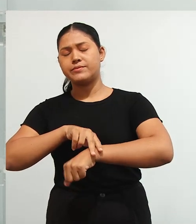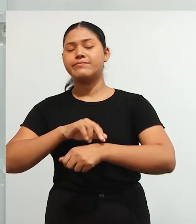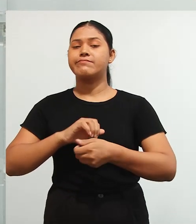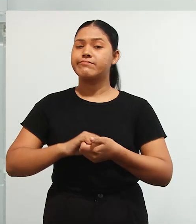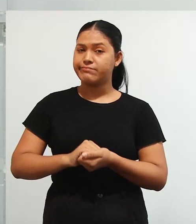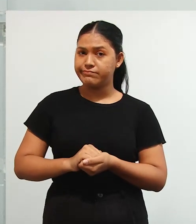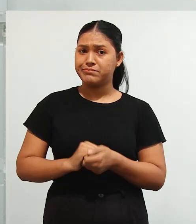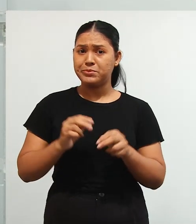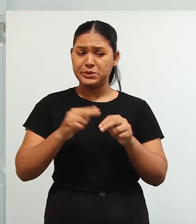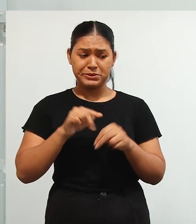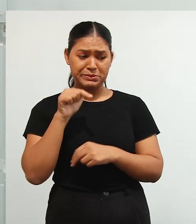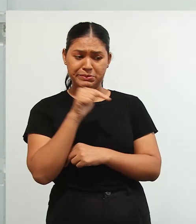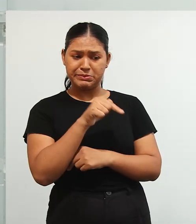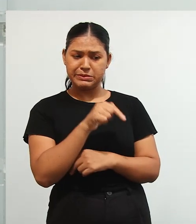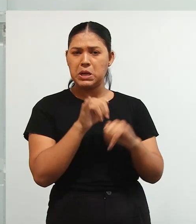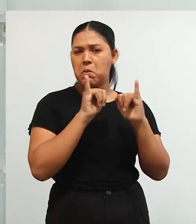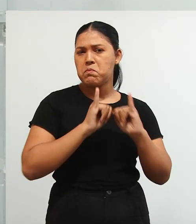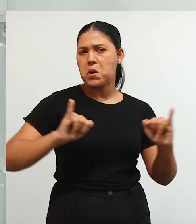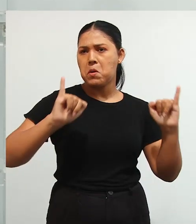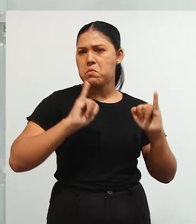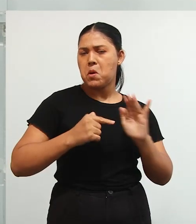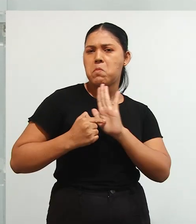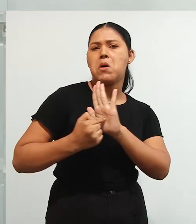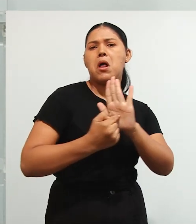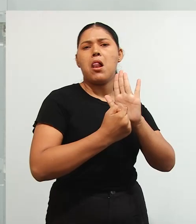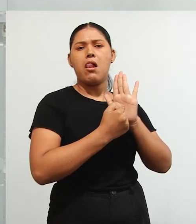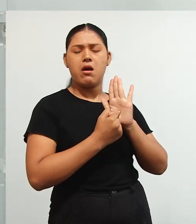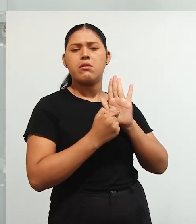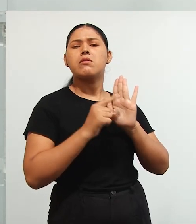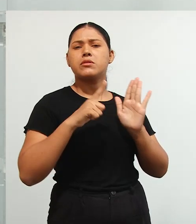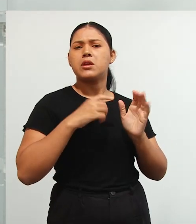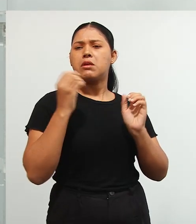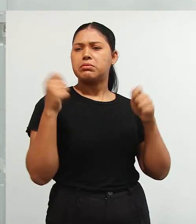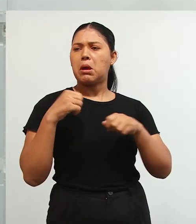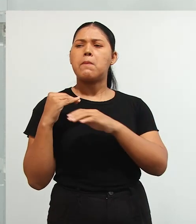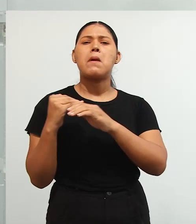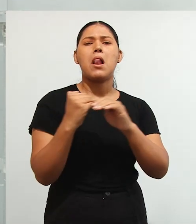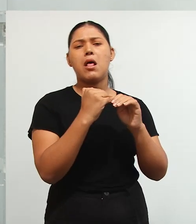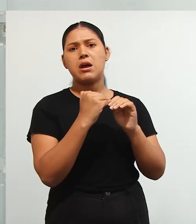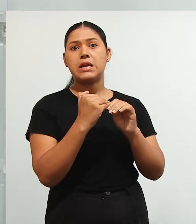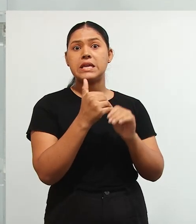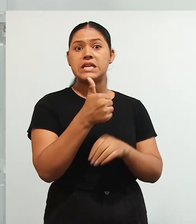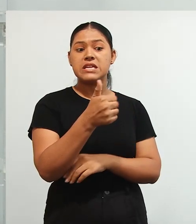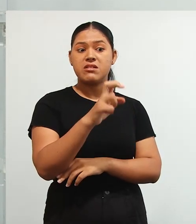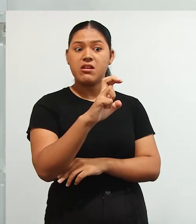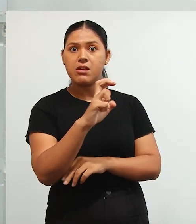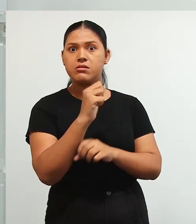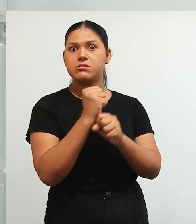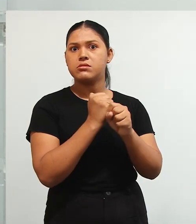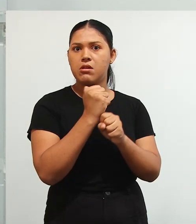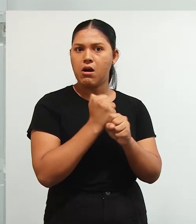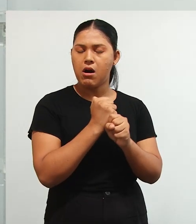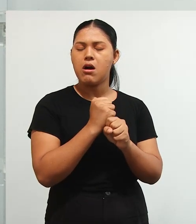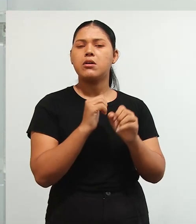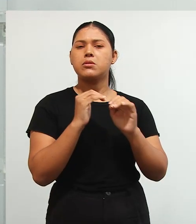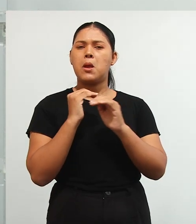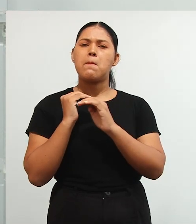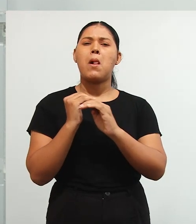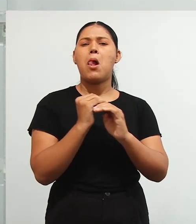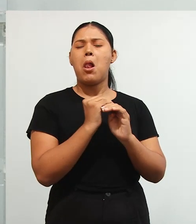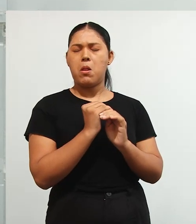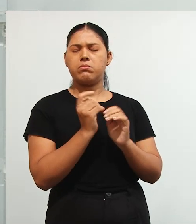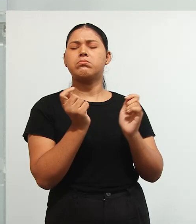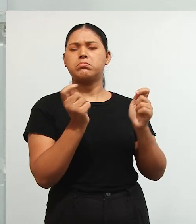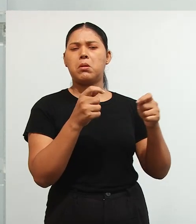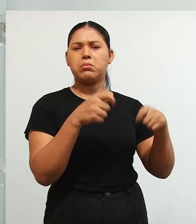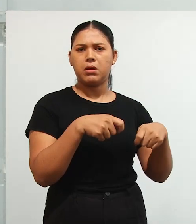Essa campanha bastante longa, né? 15 anos, né? Se tornarmos com um intervalo fechado,